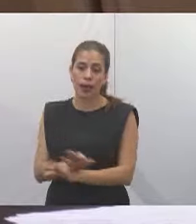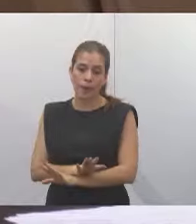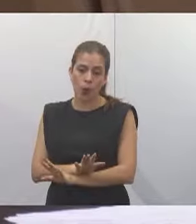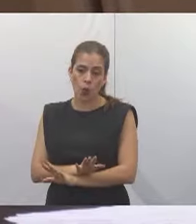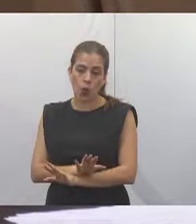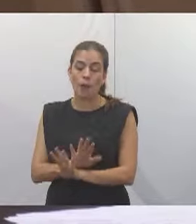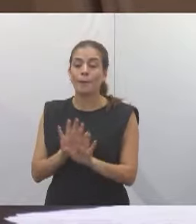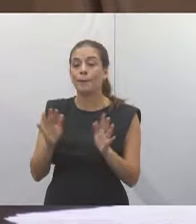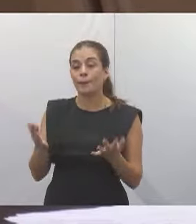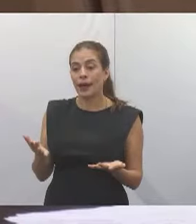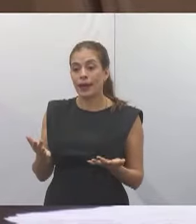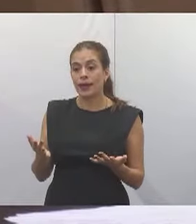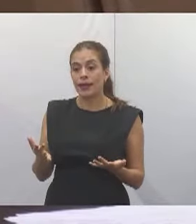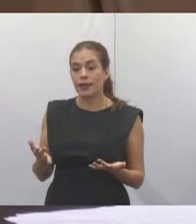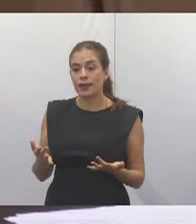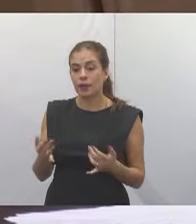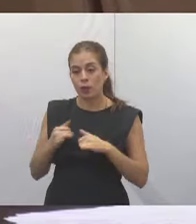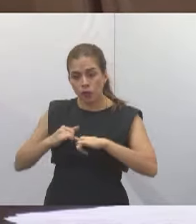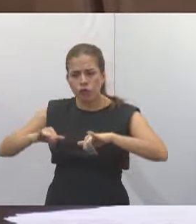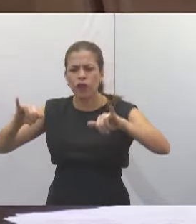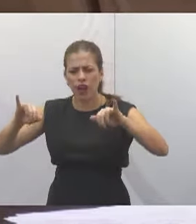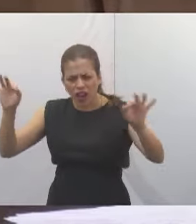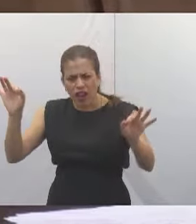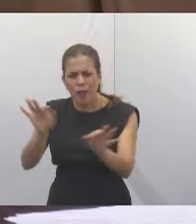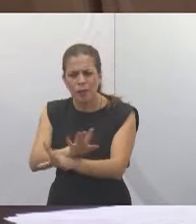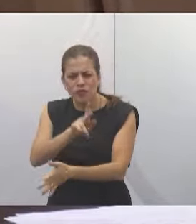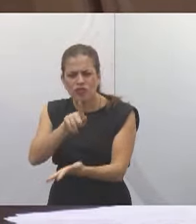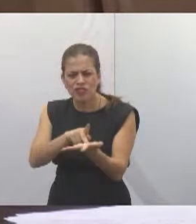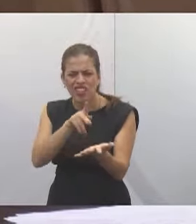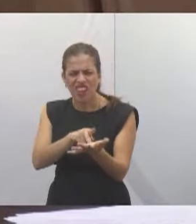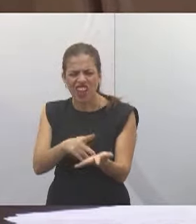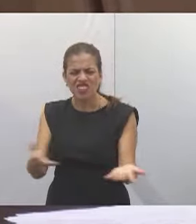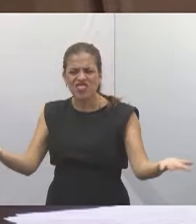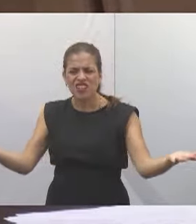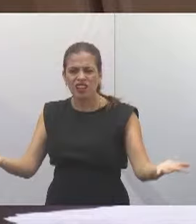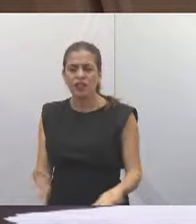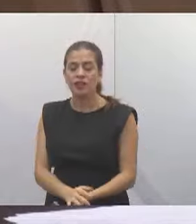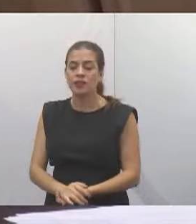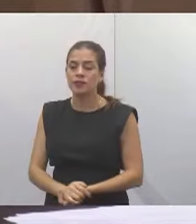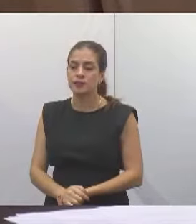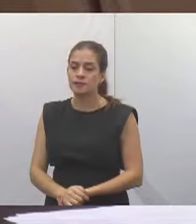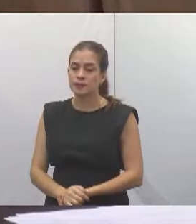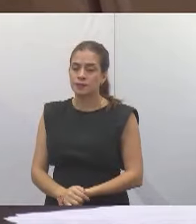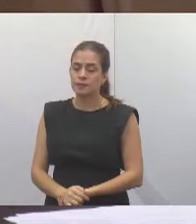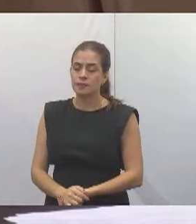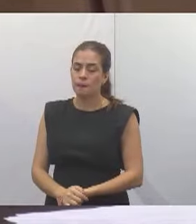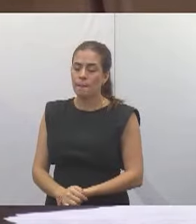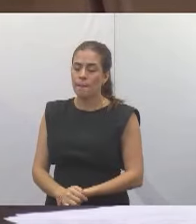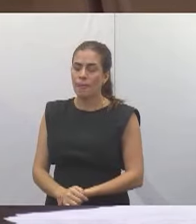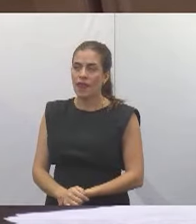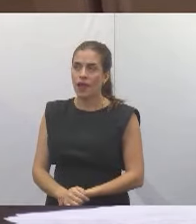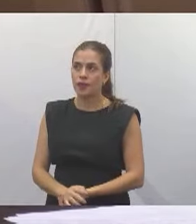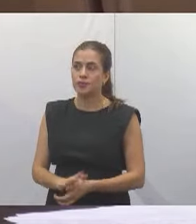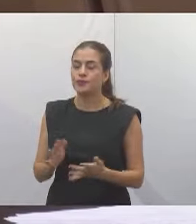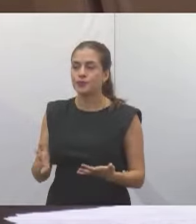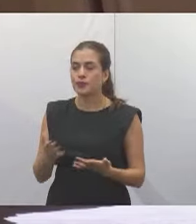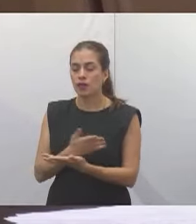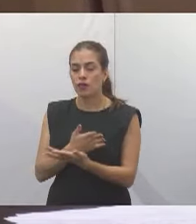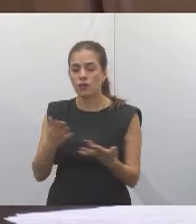né? Mas que vira profética essa palavra, que acabe logo de uma vez, né? Agora eu quero dizer para os senhores e para as